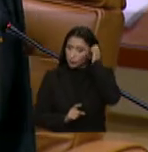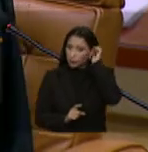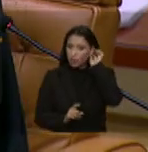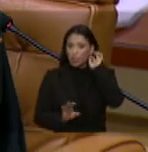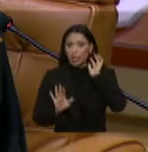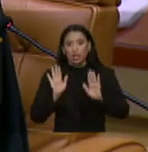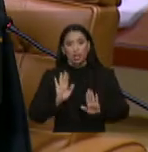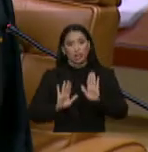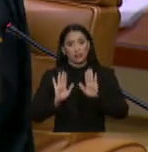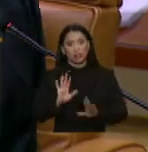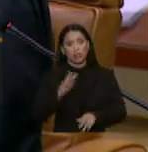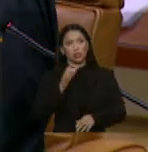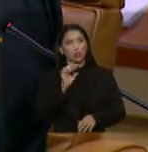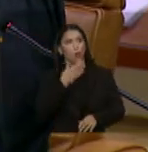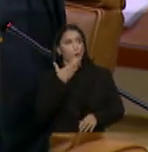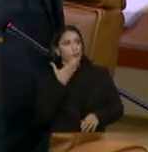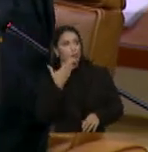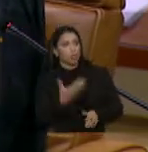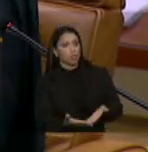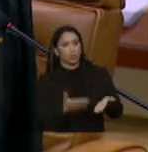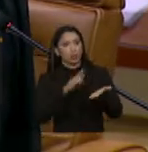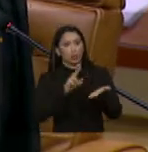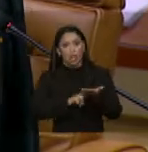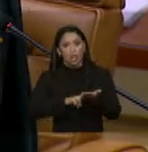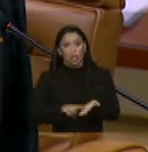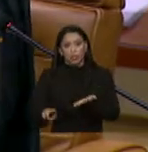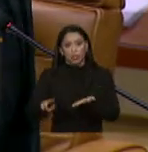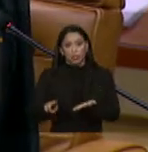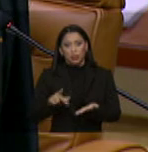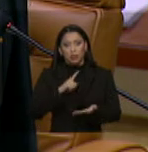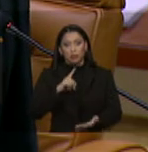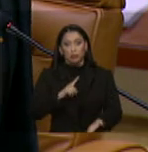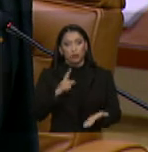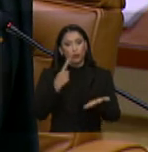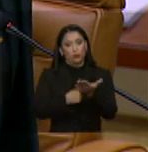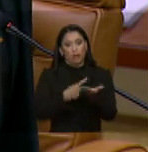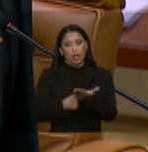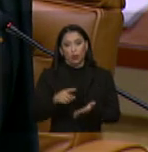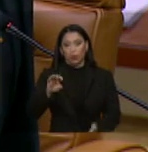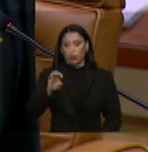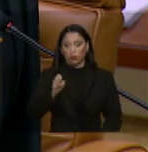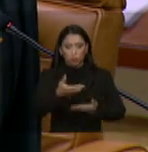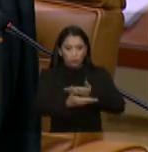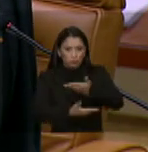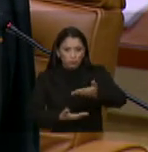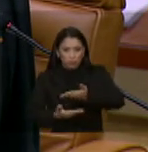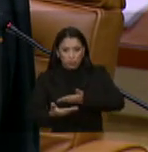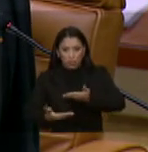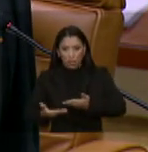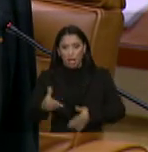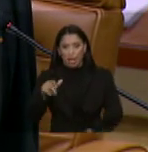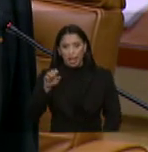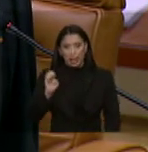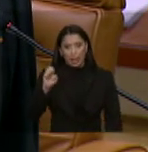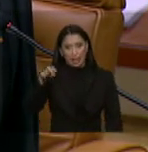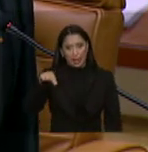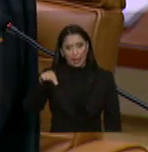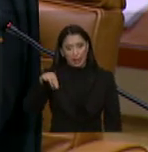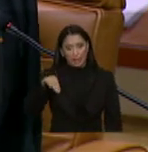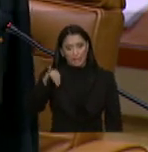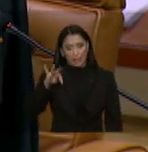procedimento de carta rogatória cartas rogatórias ou mesmo em milates que esse acordo de cooperação é eficiente